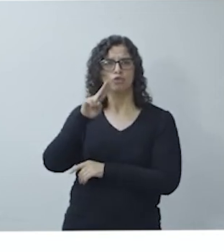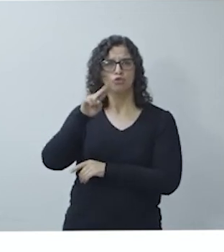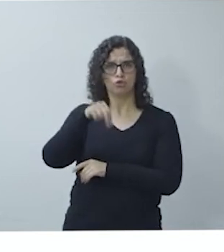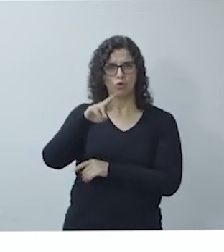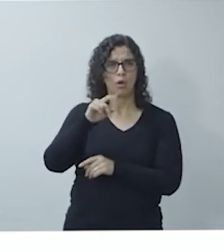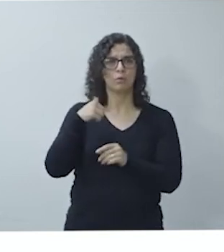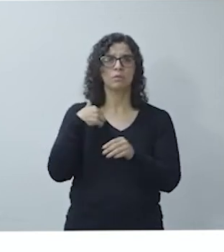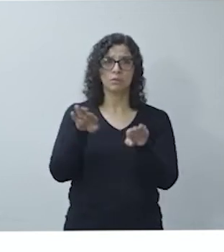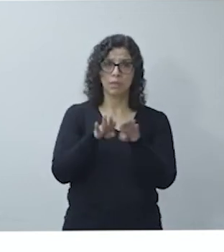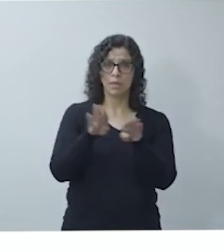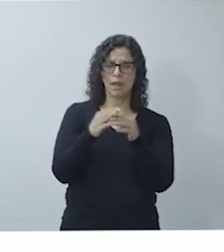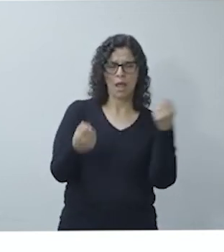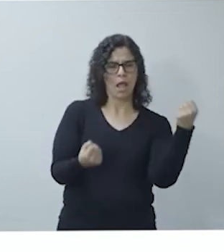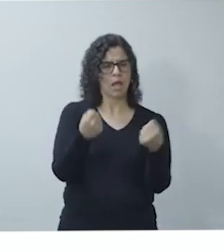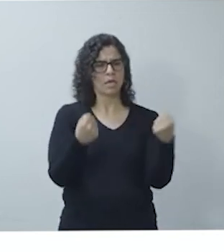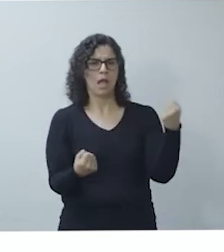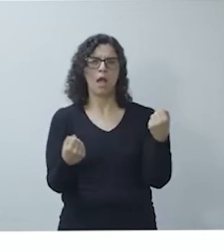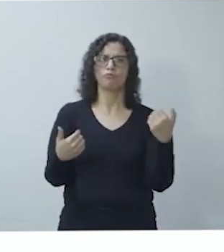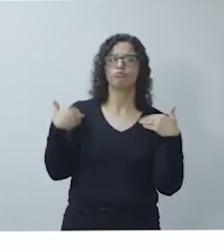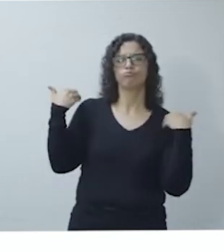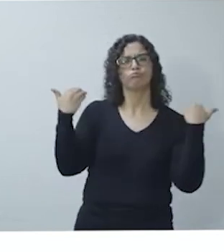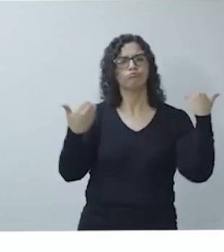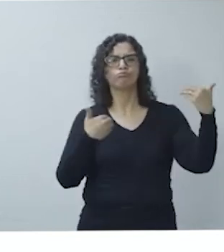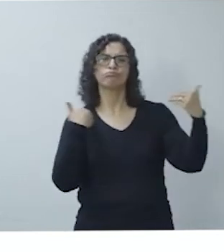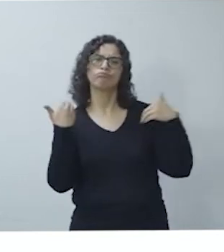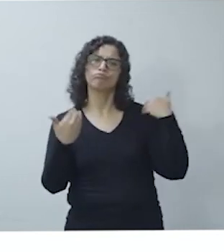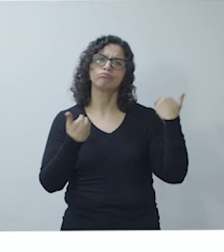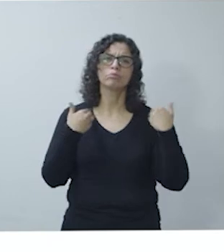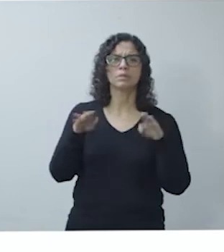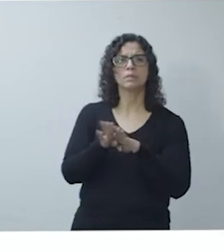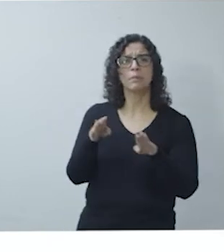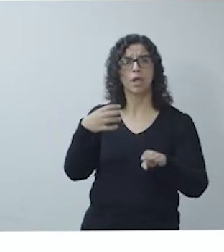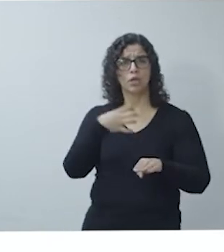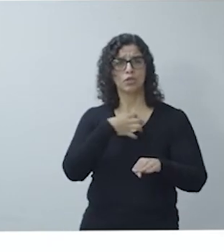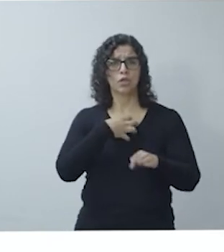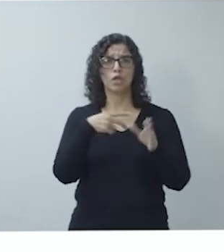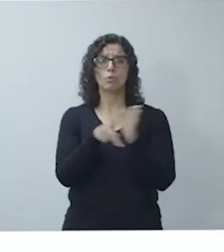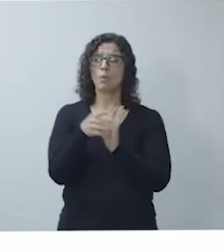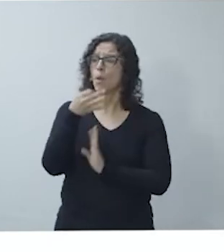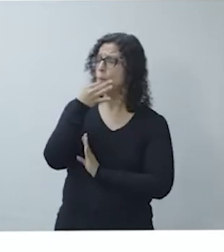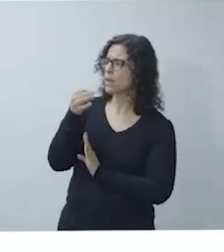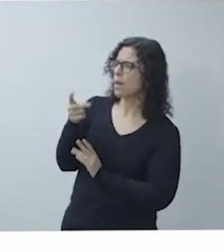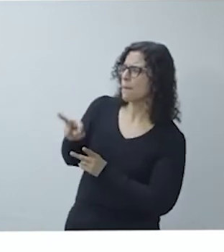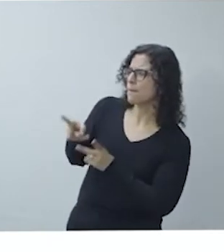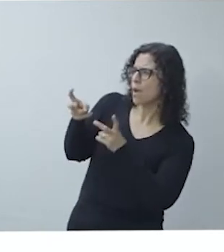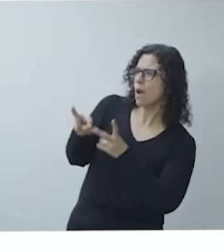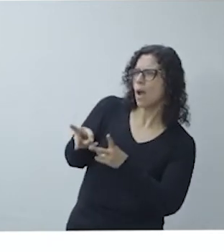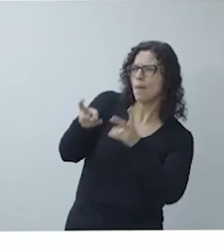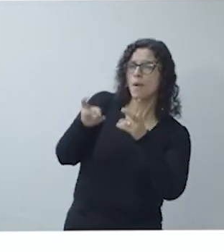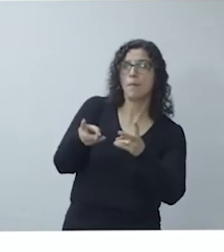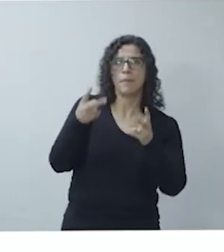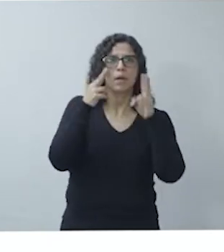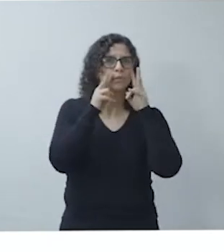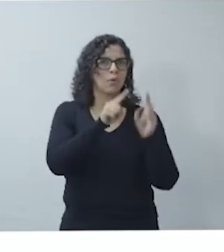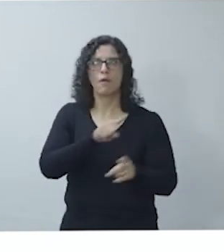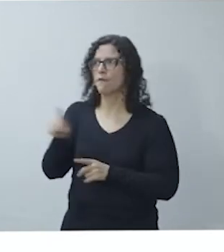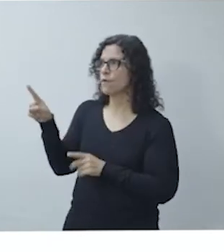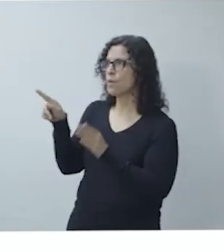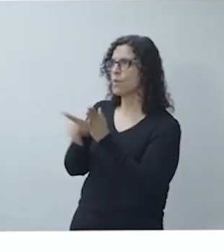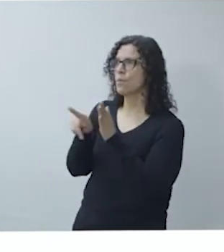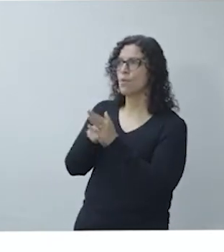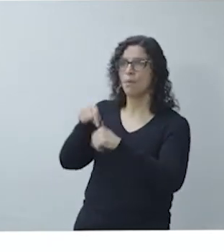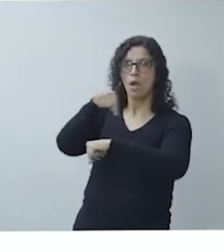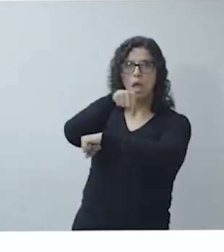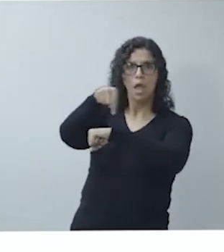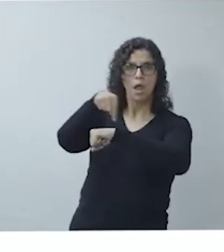Antenor passeava de automóvel pelas ruas centrais para tomar pulso à opinião. Quando seus olhos deram na tabuleta